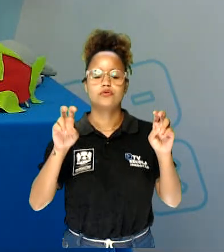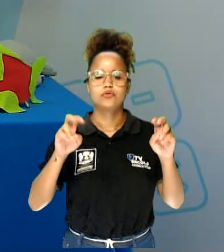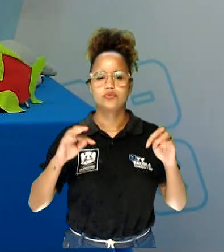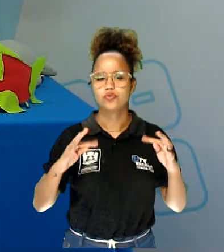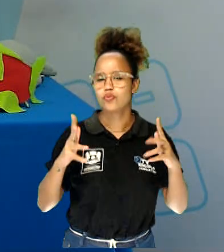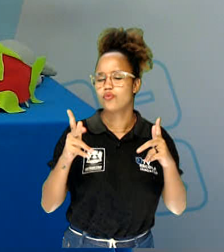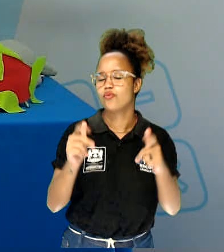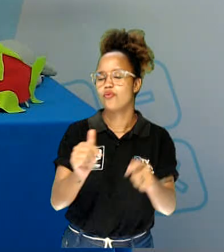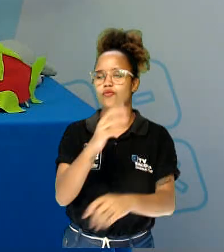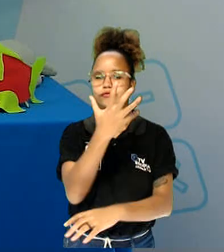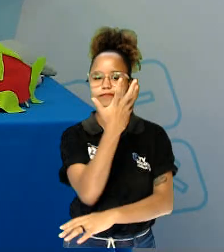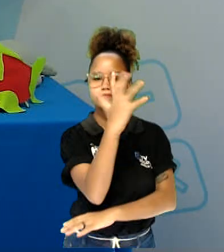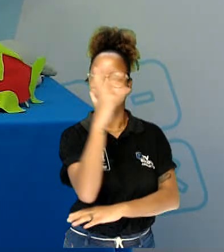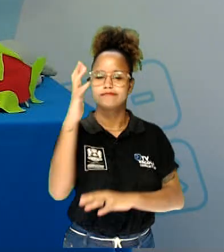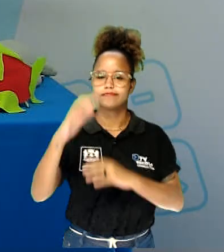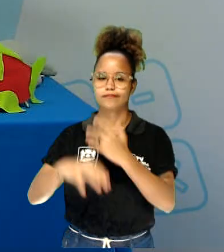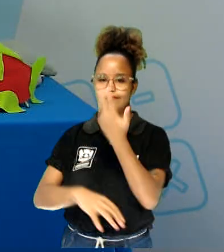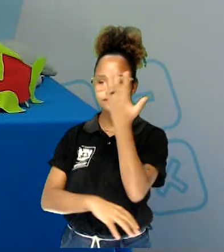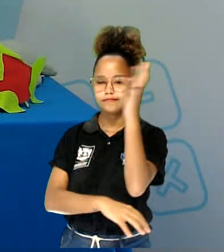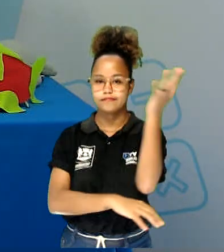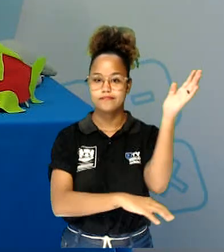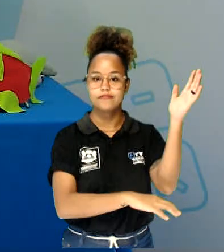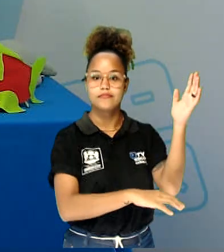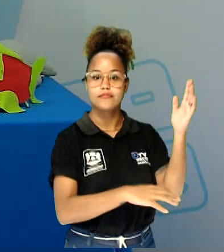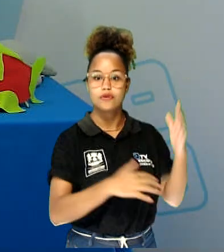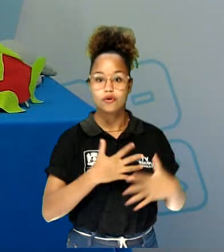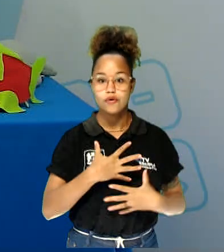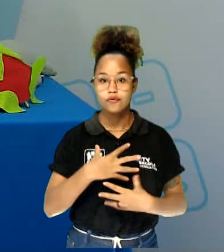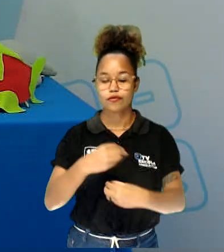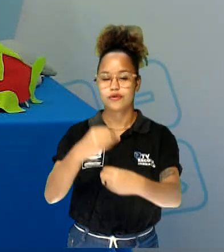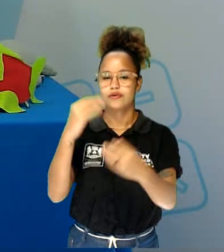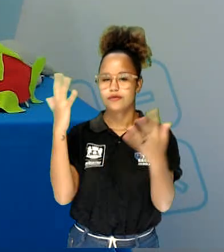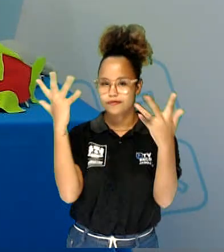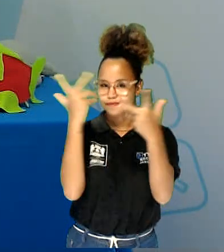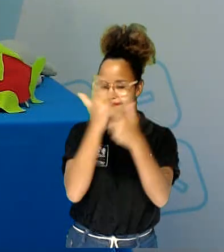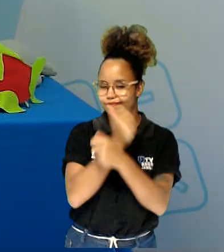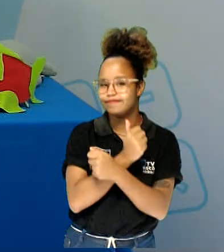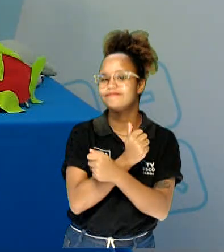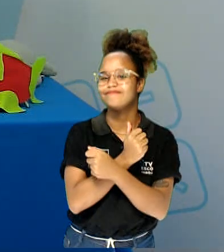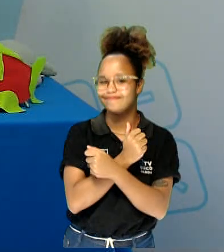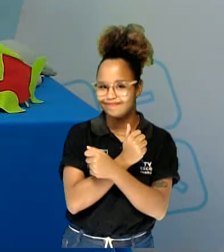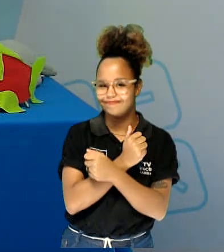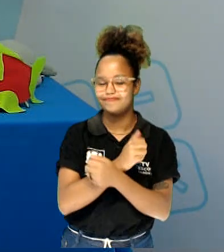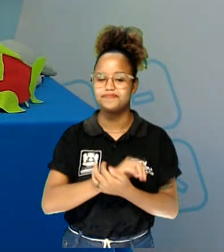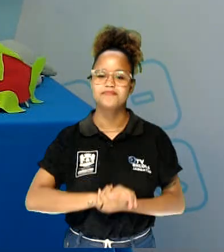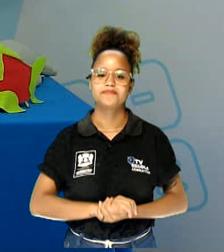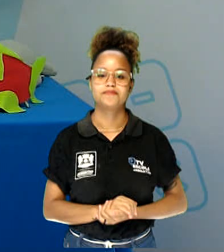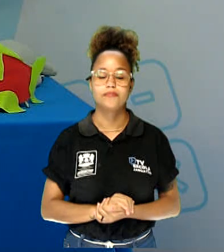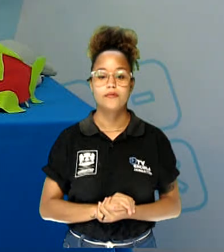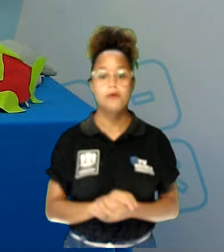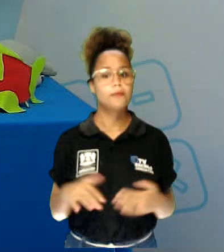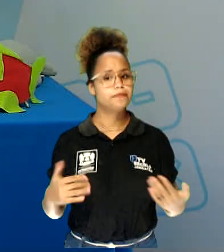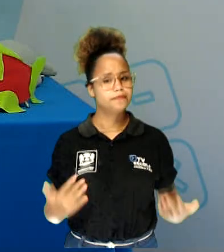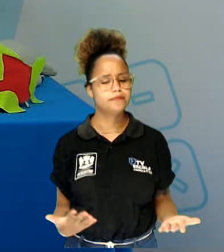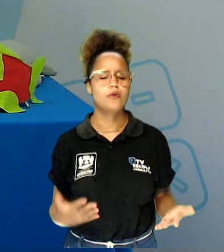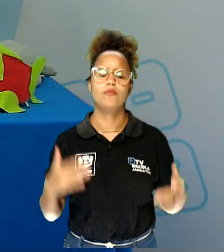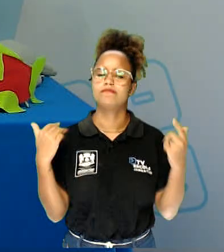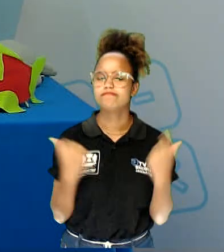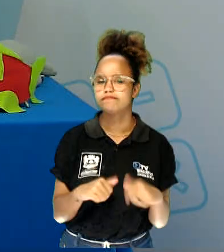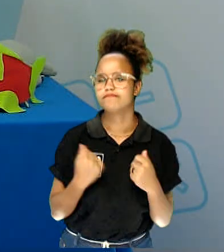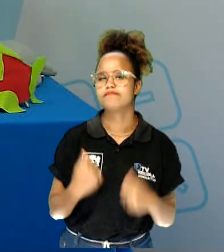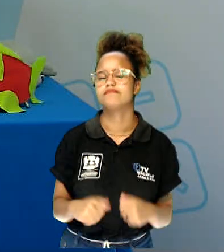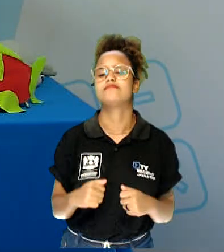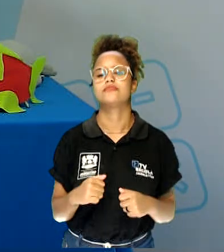todos natureza, somos filhos da beleza. Isso mesmo, crianças! E assim nós